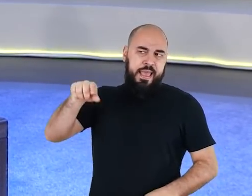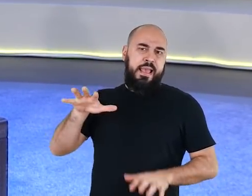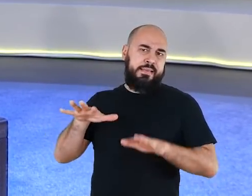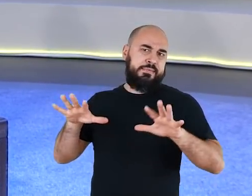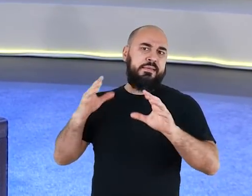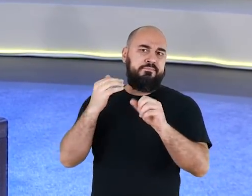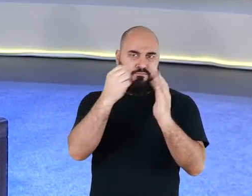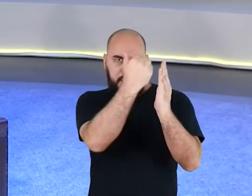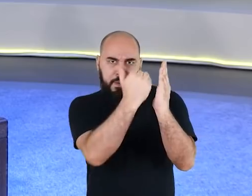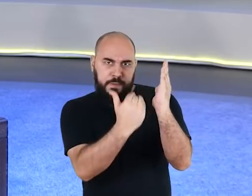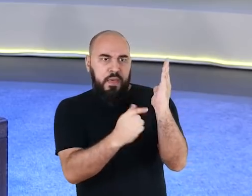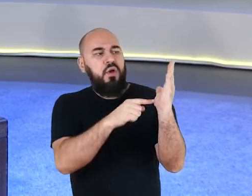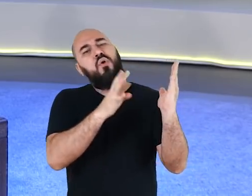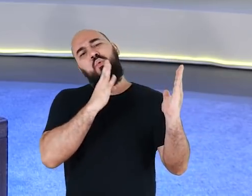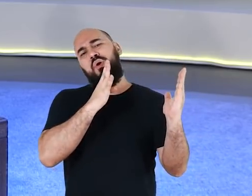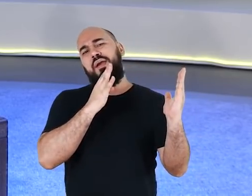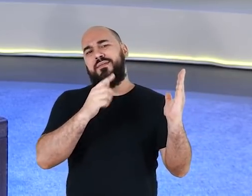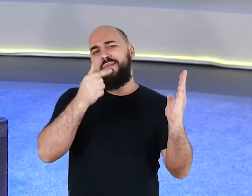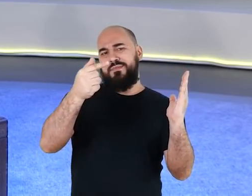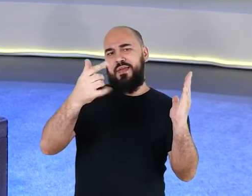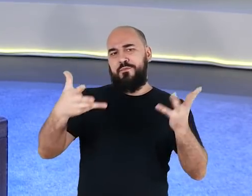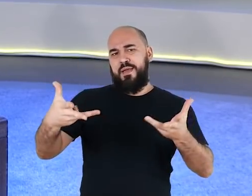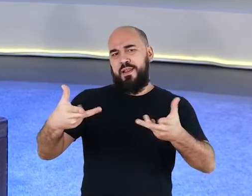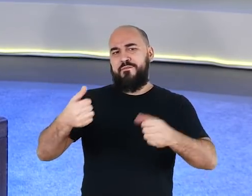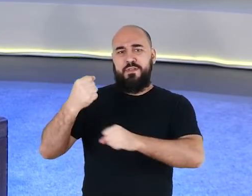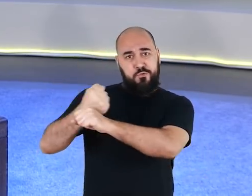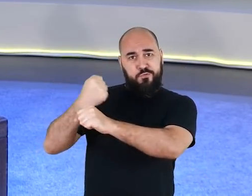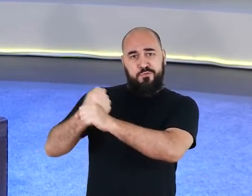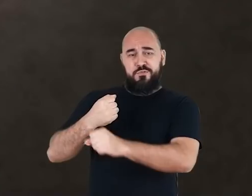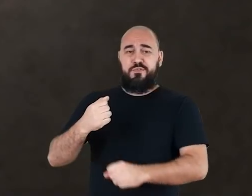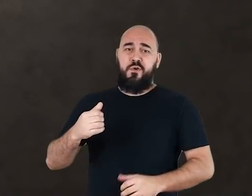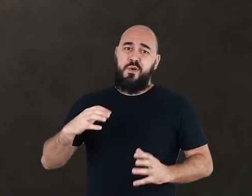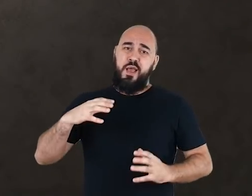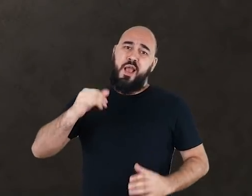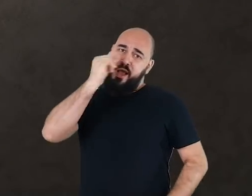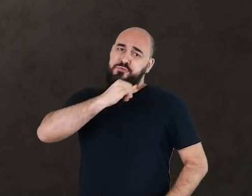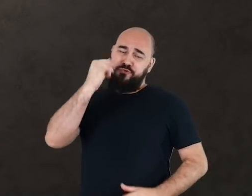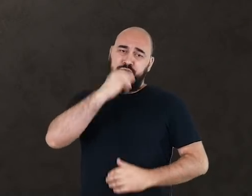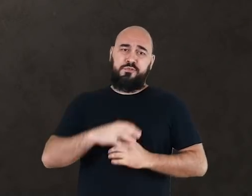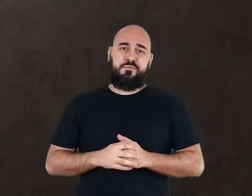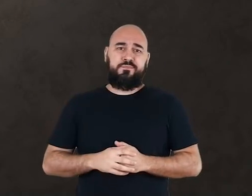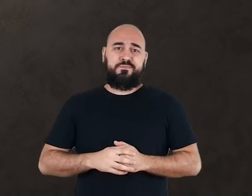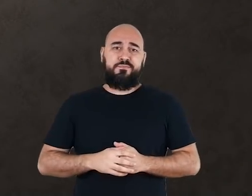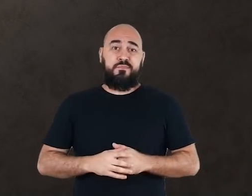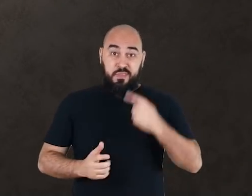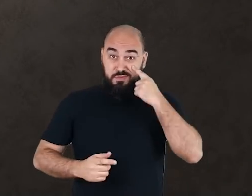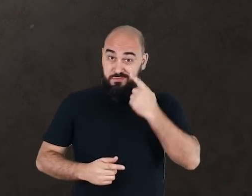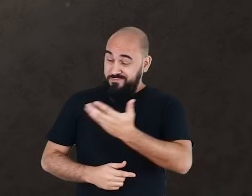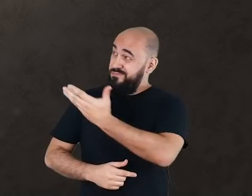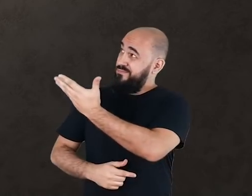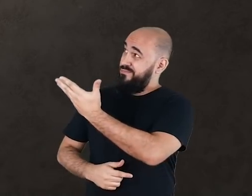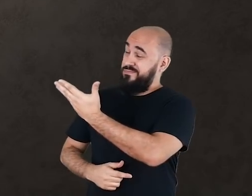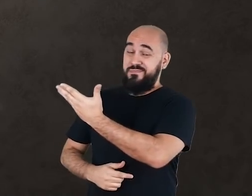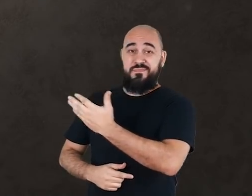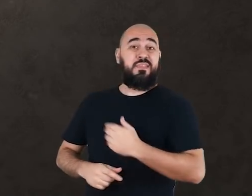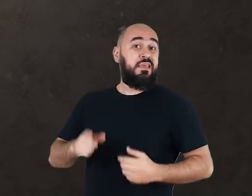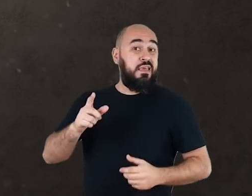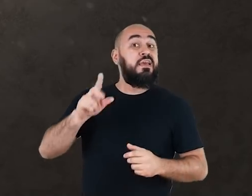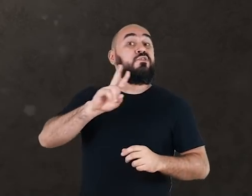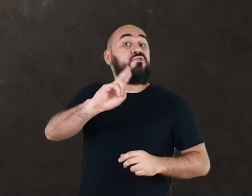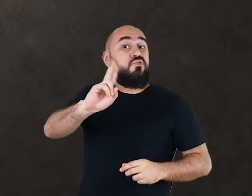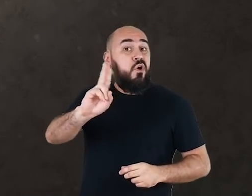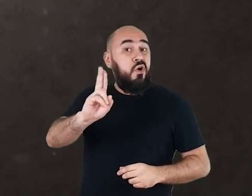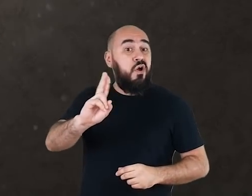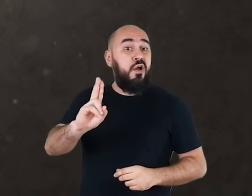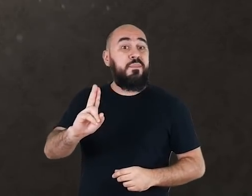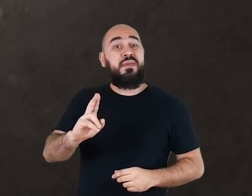eu imagino que você deva querer saber um pouco mais sobre isso, não é? Ele se refere a essas obras em grego com o nome de